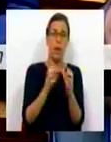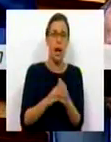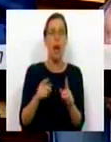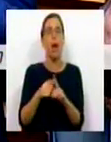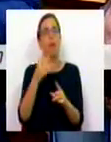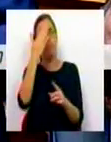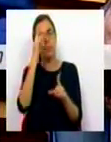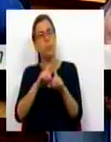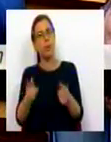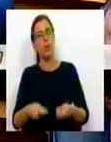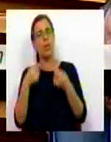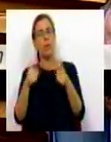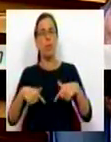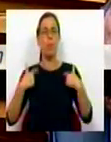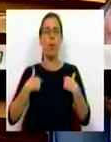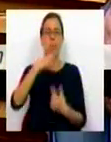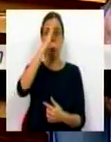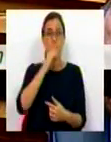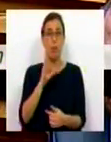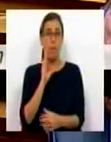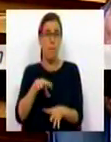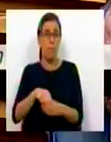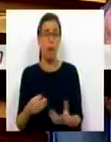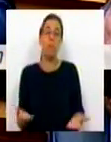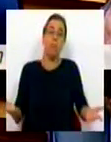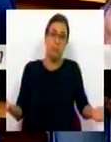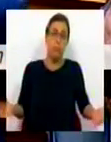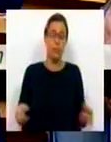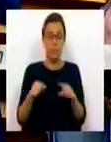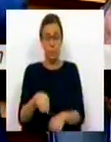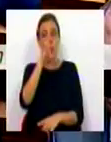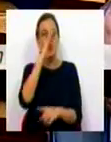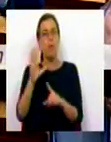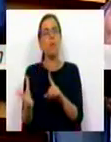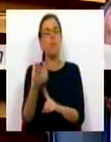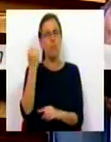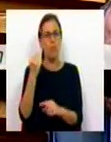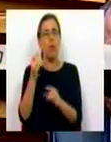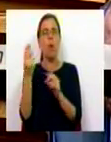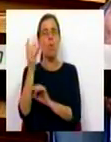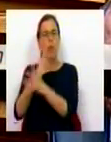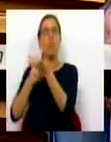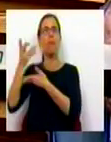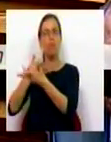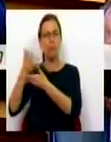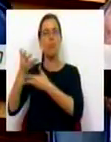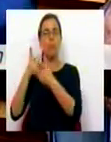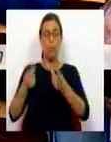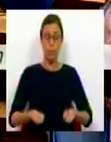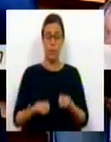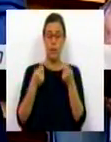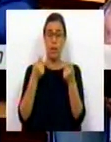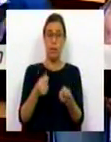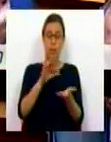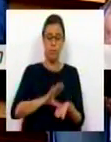isso fosse considerado um investimento do próprio Estado no seu banco. Pois bem, este Governo conseguiu convencer a União Europeia que o investimento,